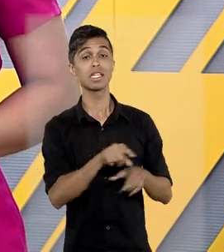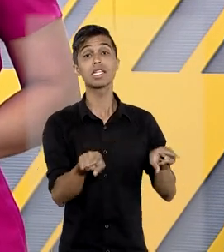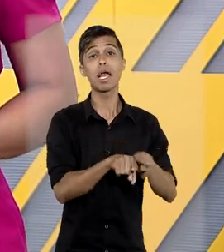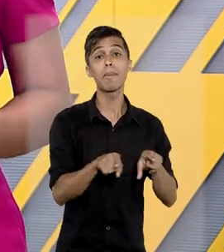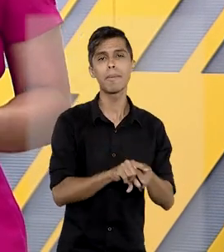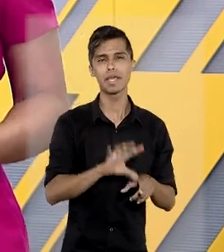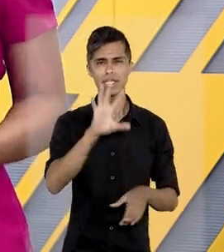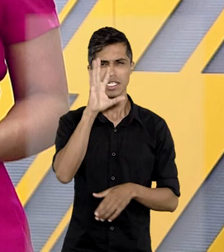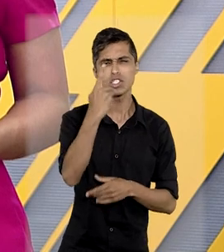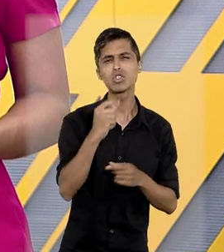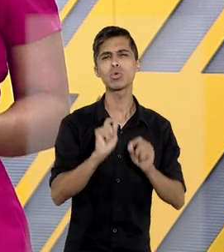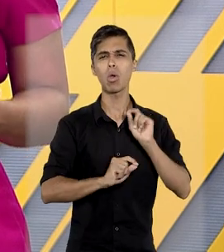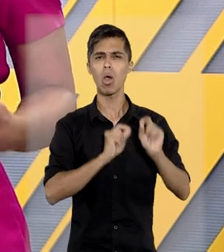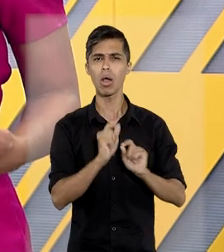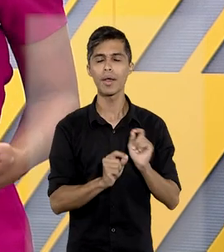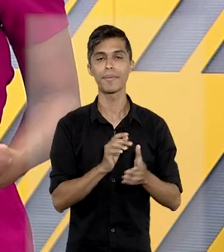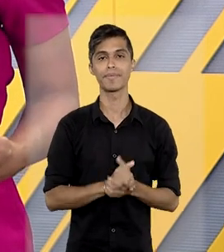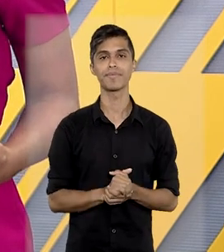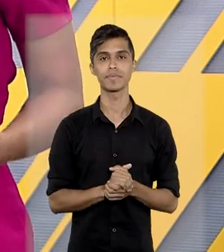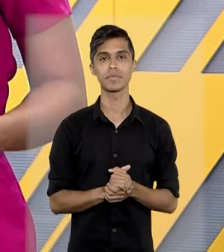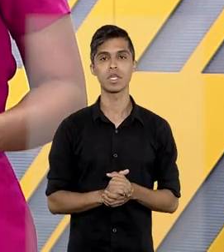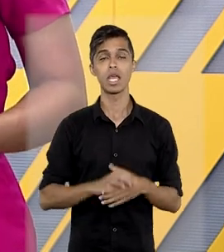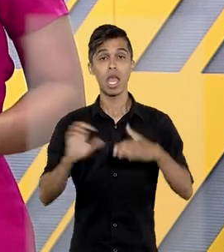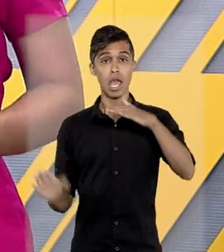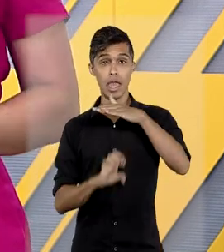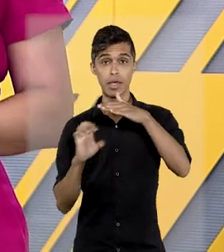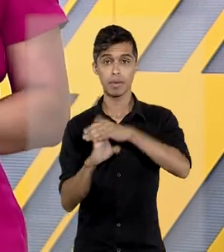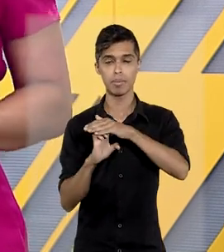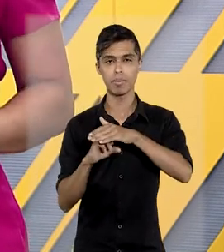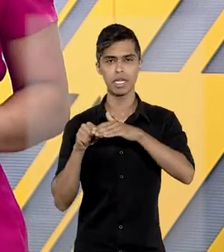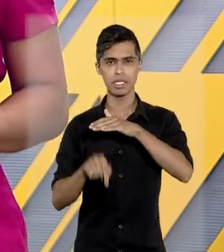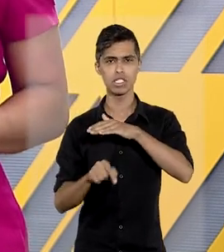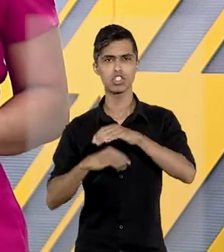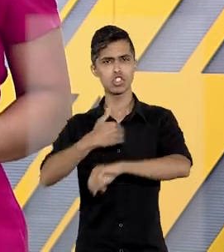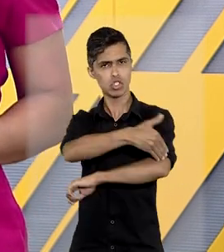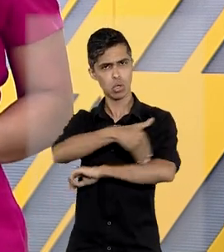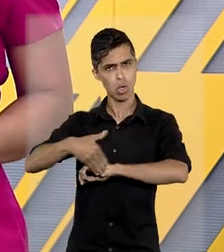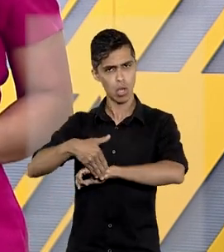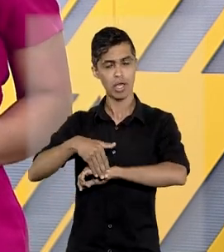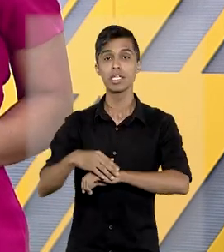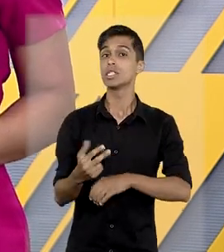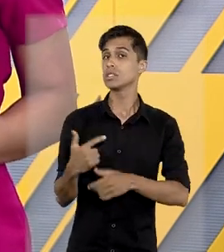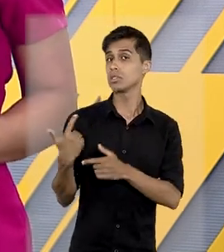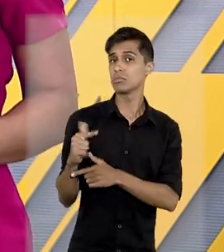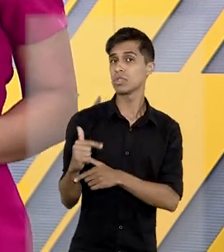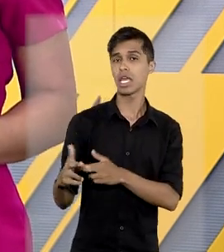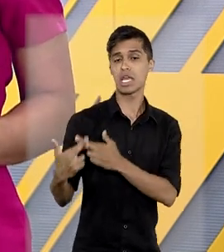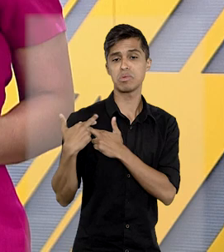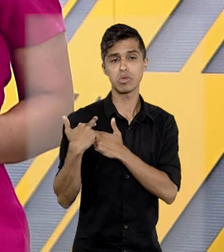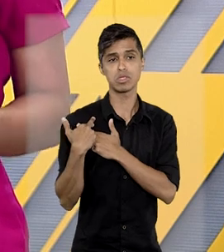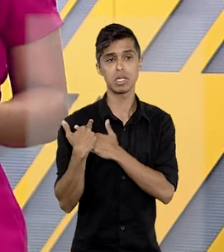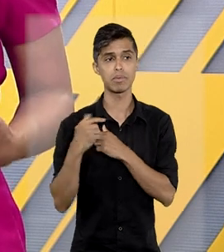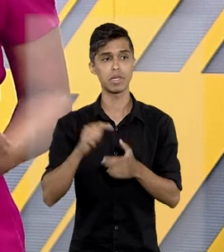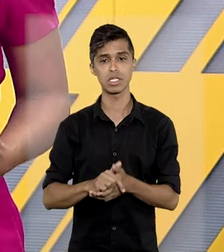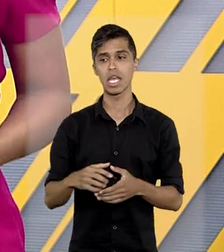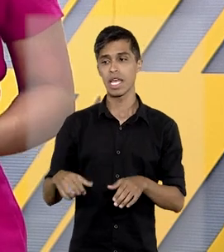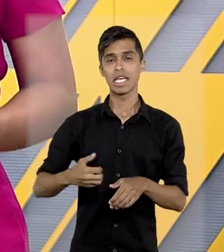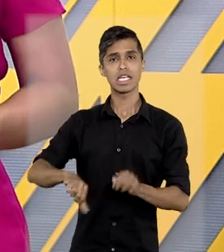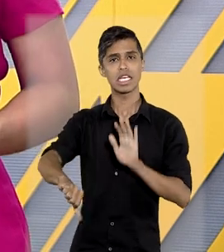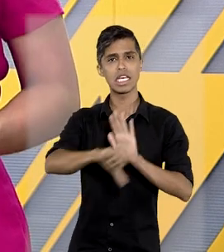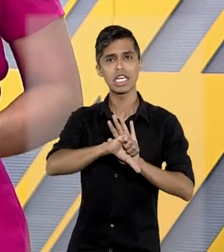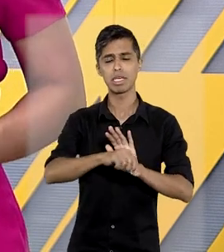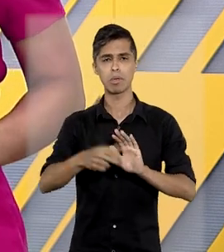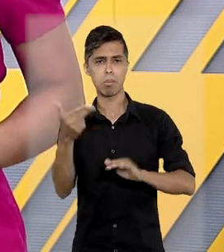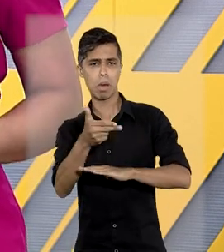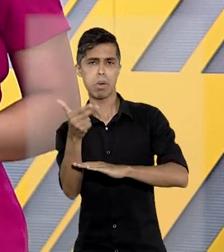também reafirmou o entendimento de que concessionária de rodovia não tem responsabilidade civil por crime de roubo com emprego de arma